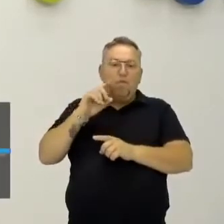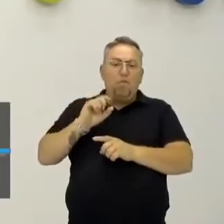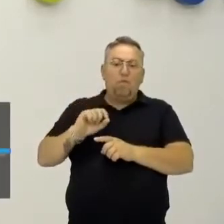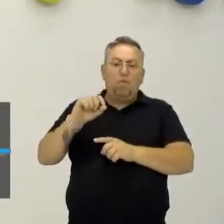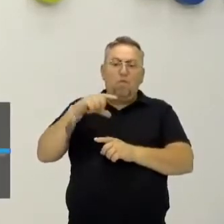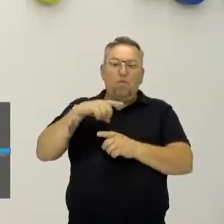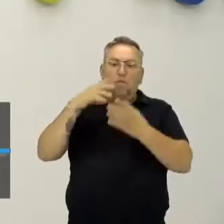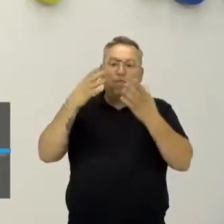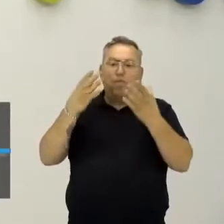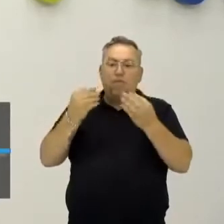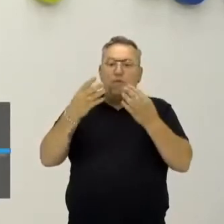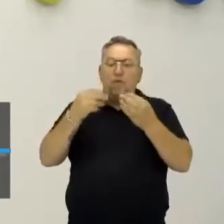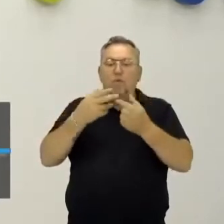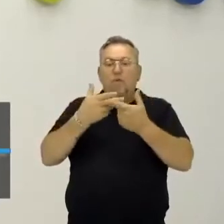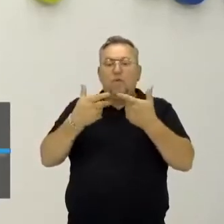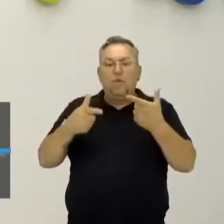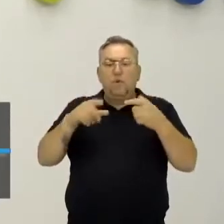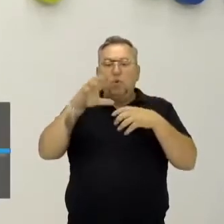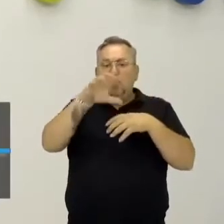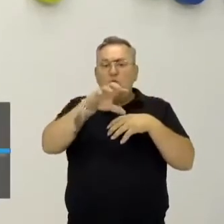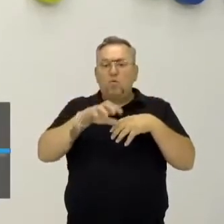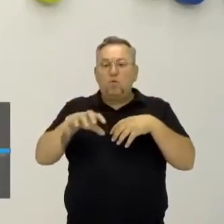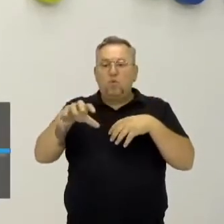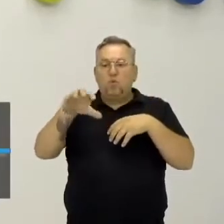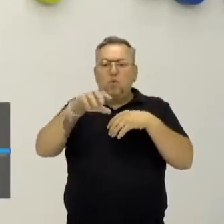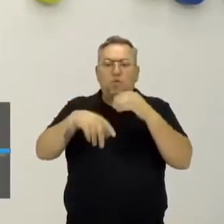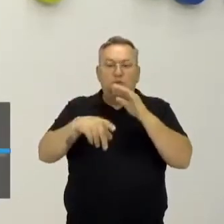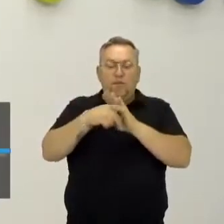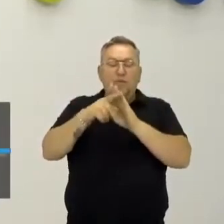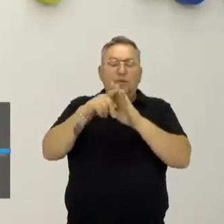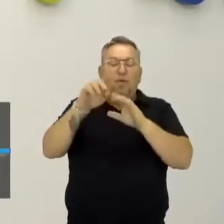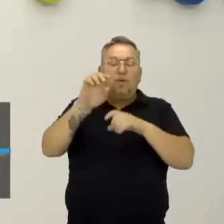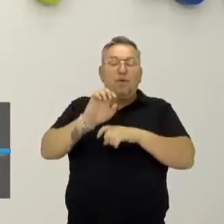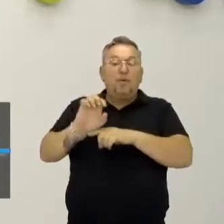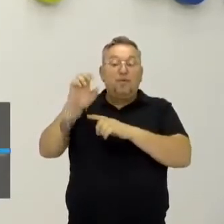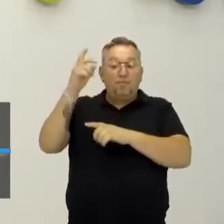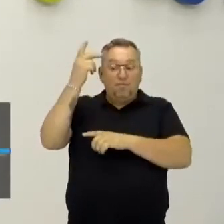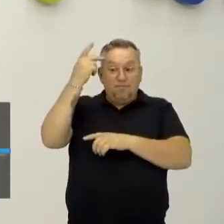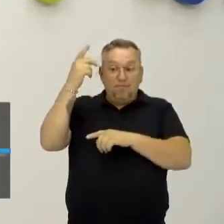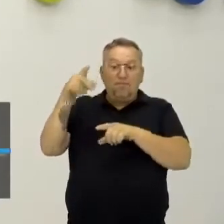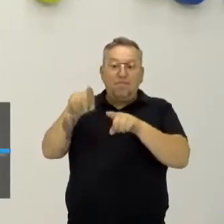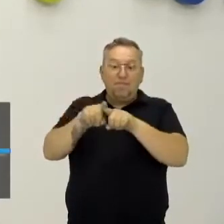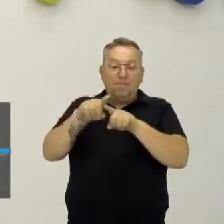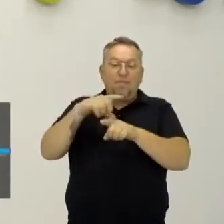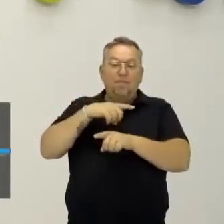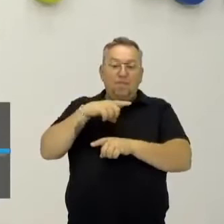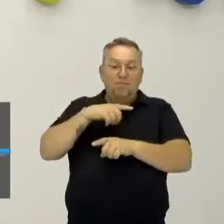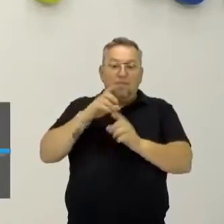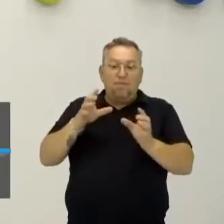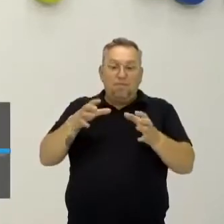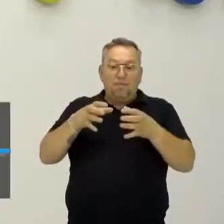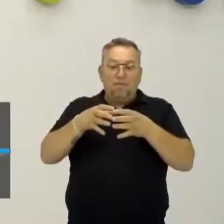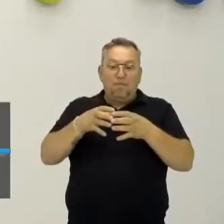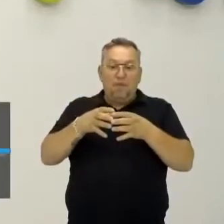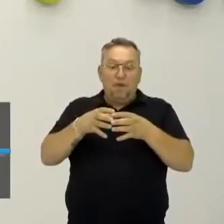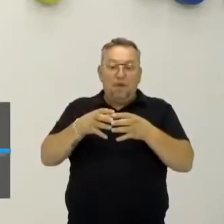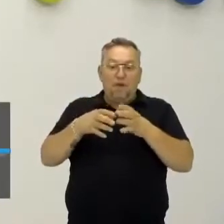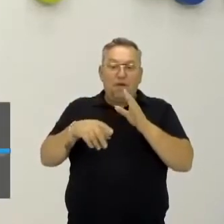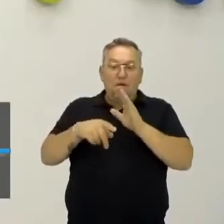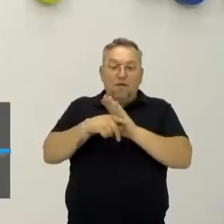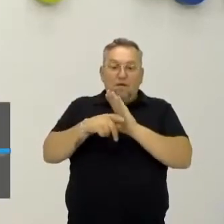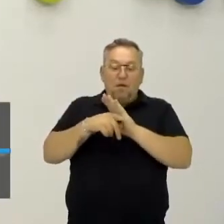tem muitos quilombos espalhados, inclusive aqui no estado de São Paulo, nós também temos comunidades quilombolas que